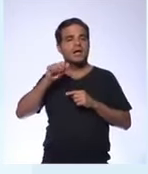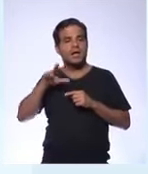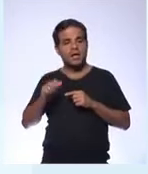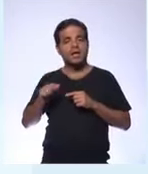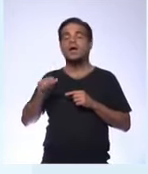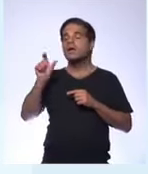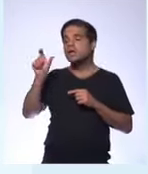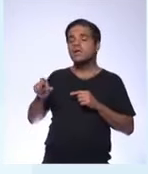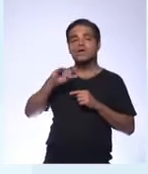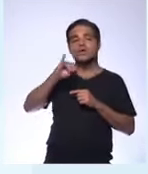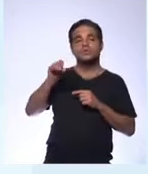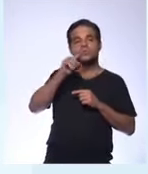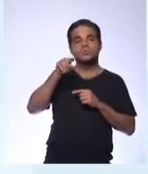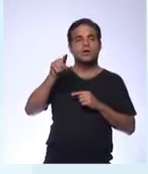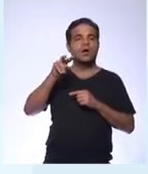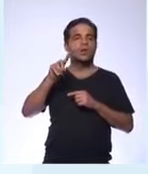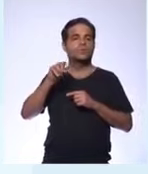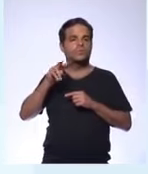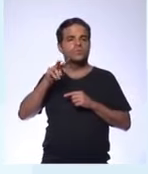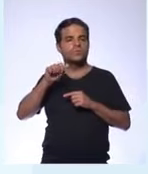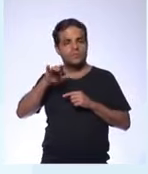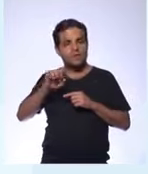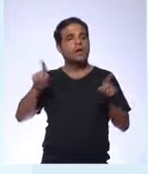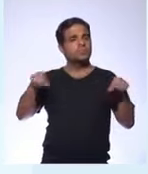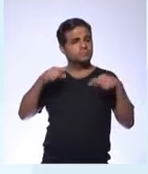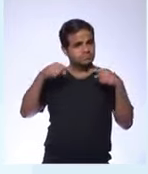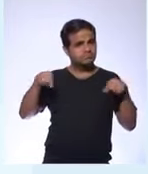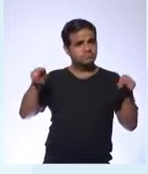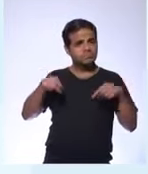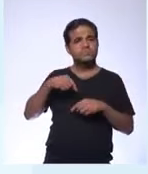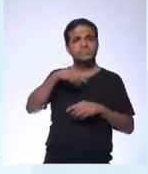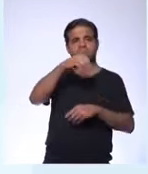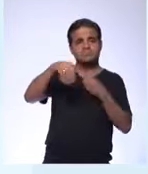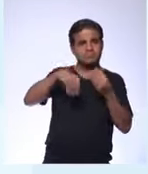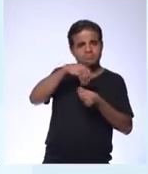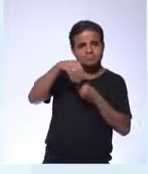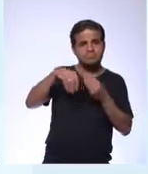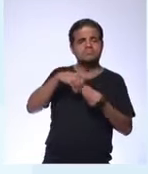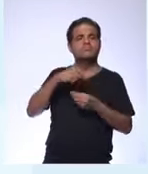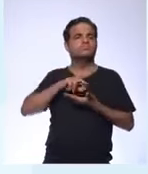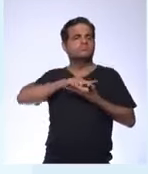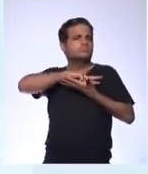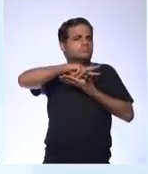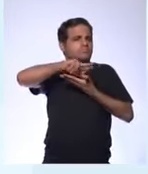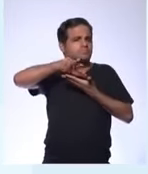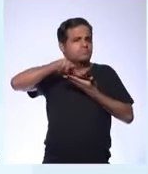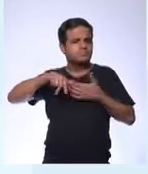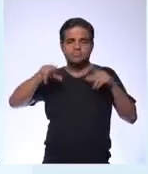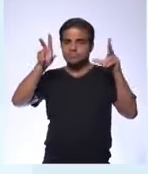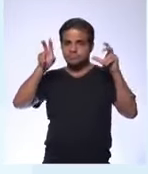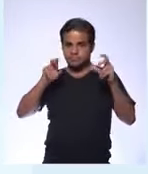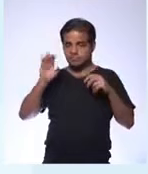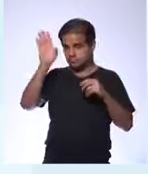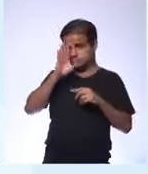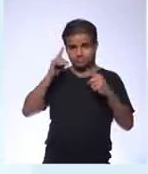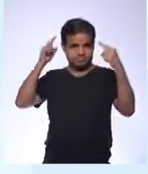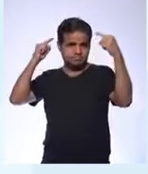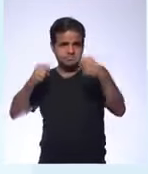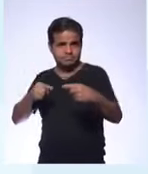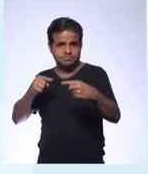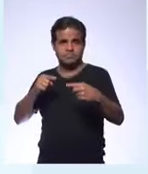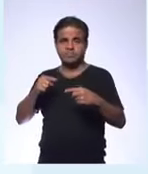do João do Vale, e é uma música que vai condensar várias questões que o Brasil